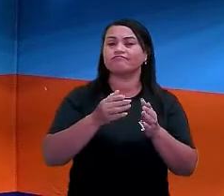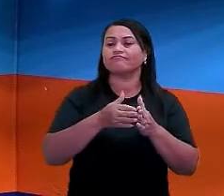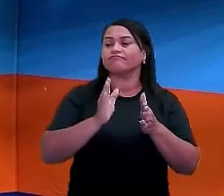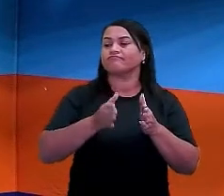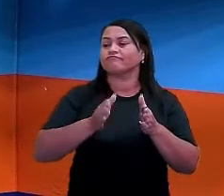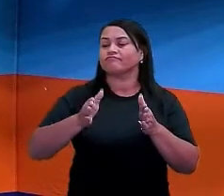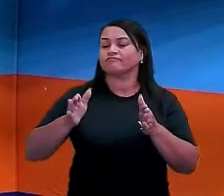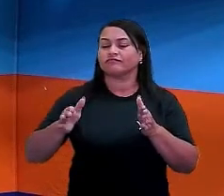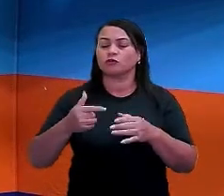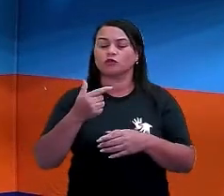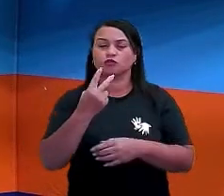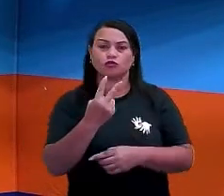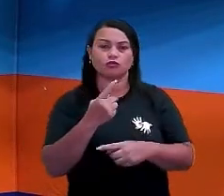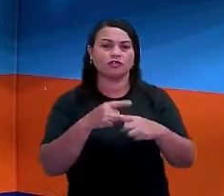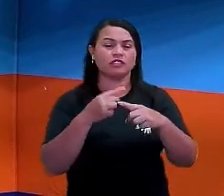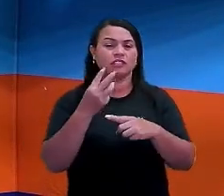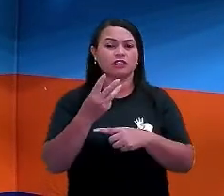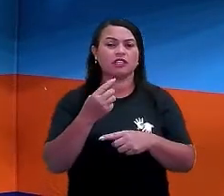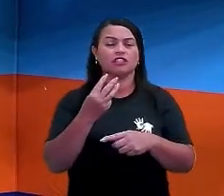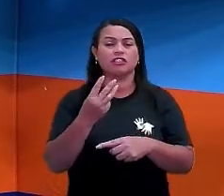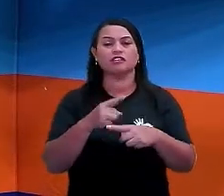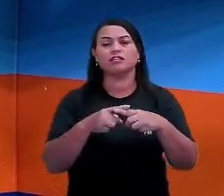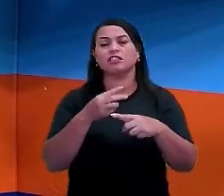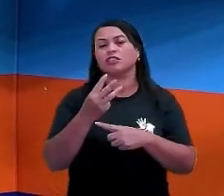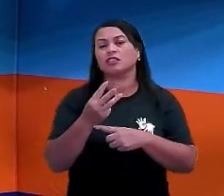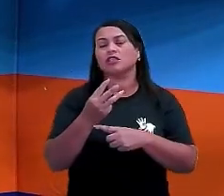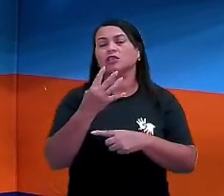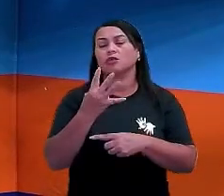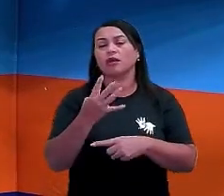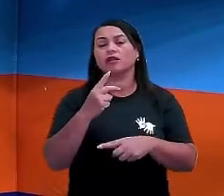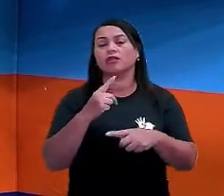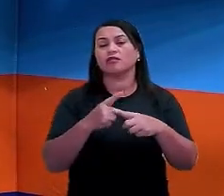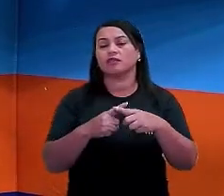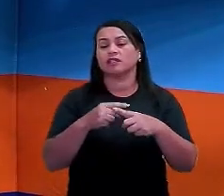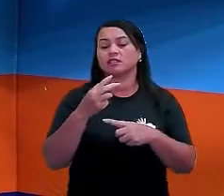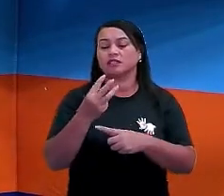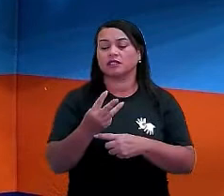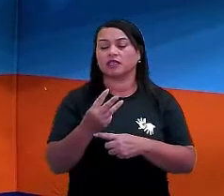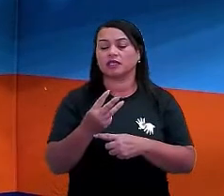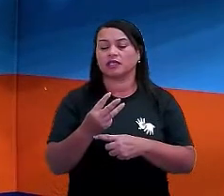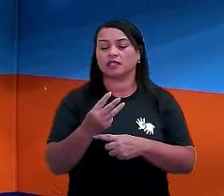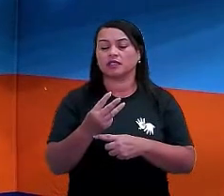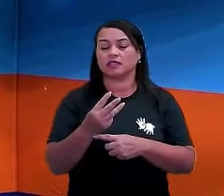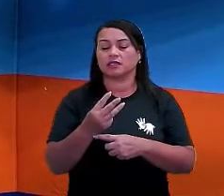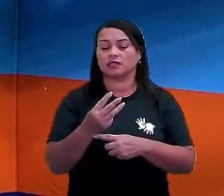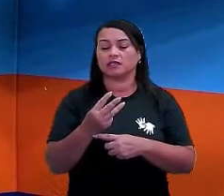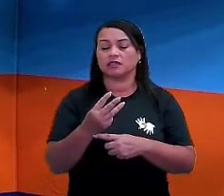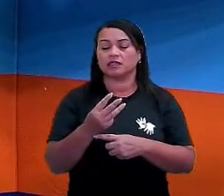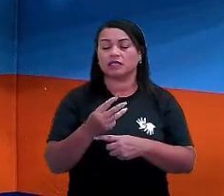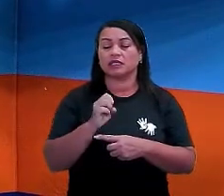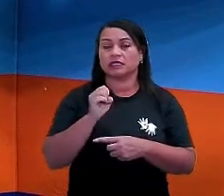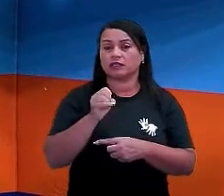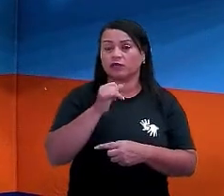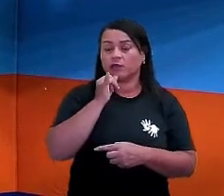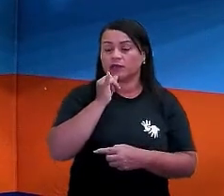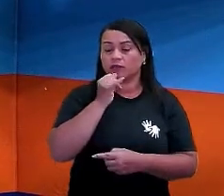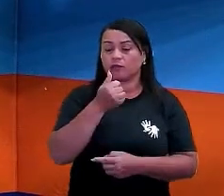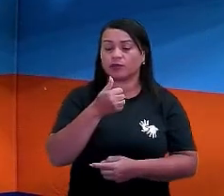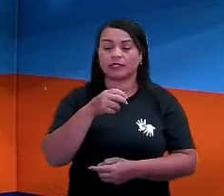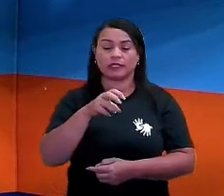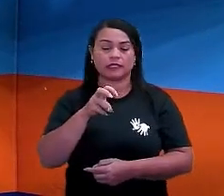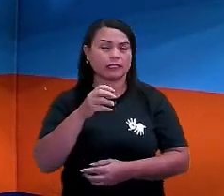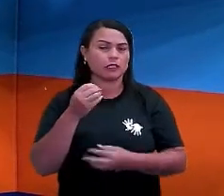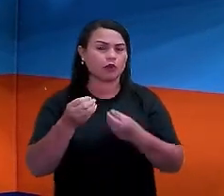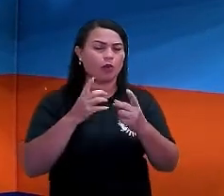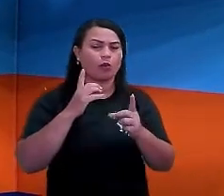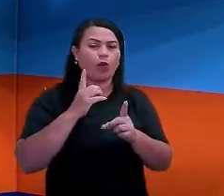regularidade. 2 vezes 3, 3 vezes 3, 4 vezes 3, 12. Se eu for para o 15, que a gente